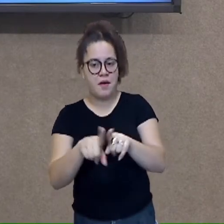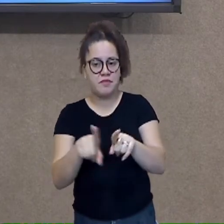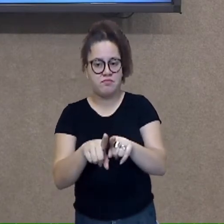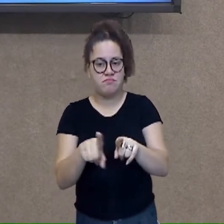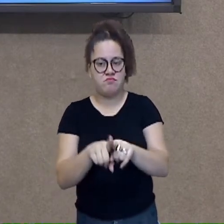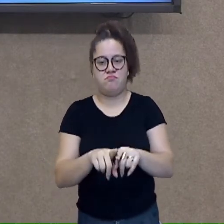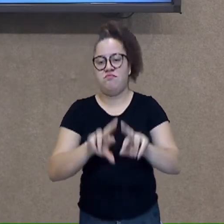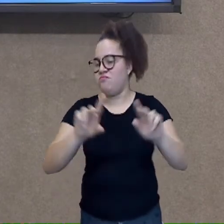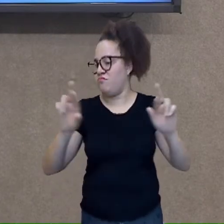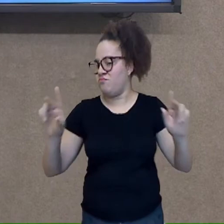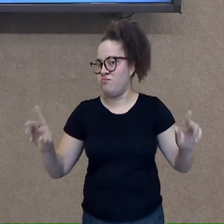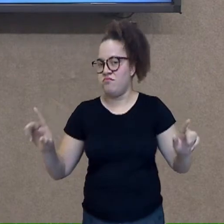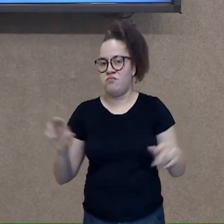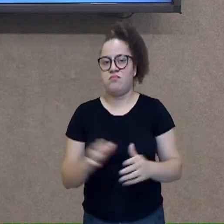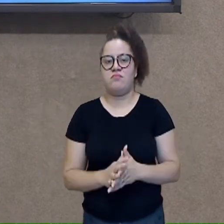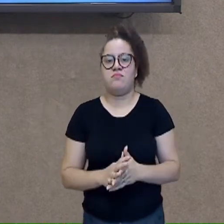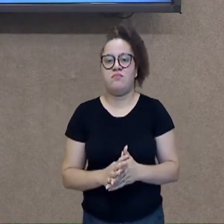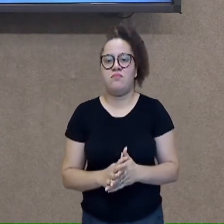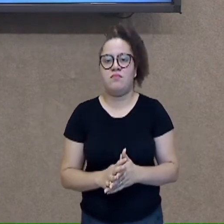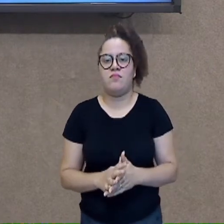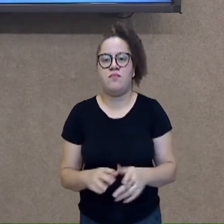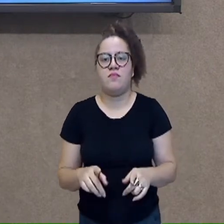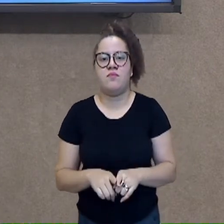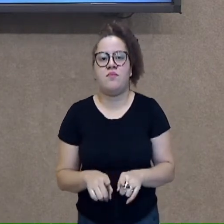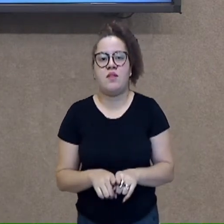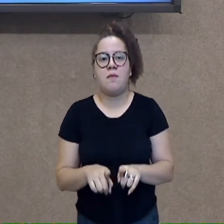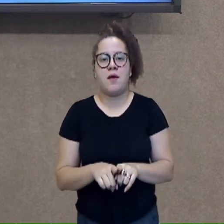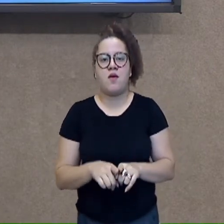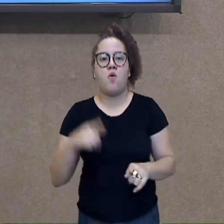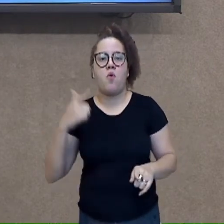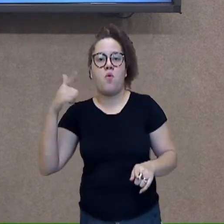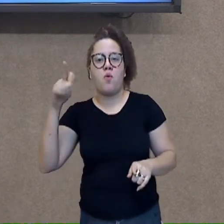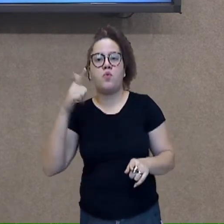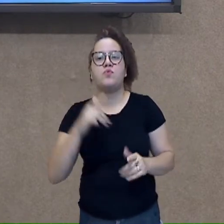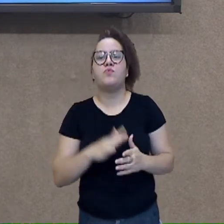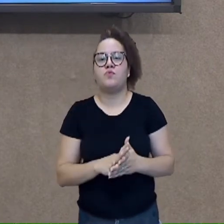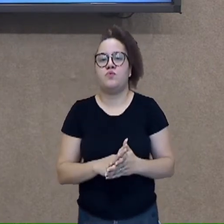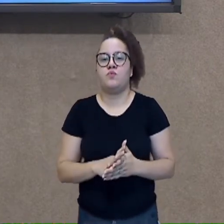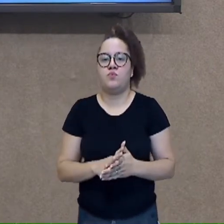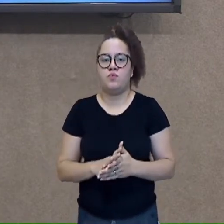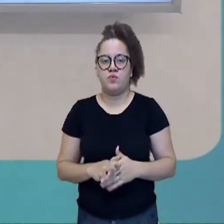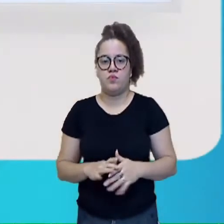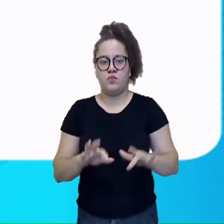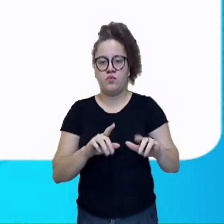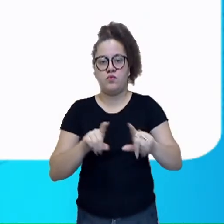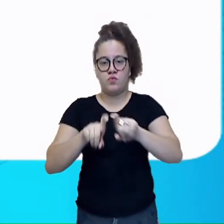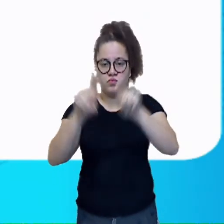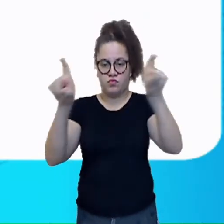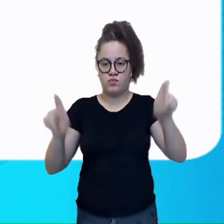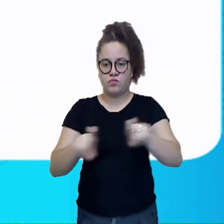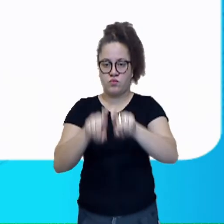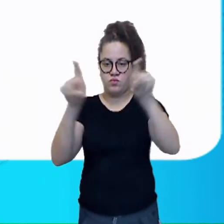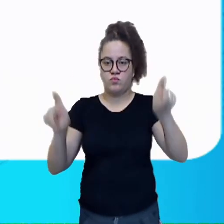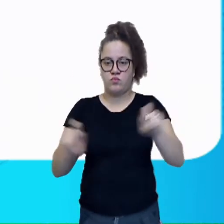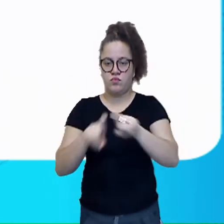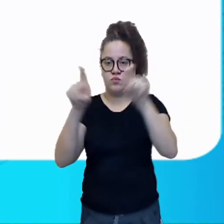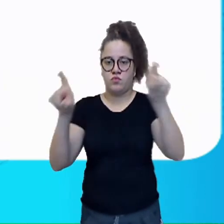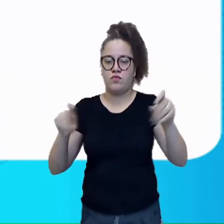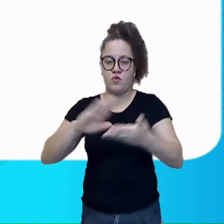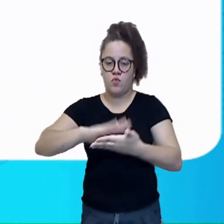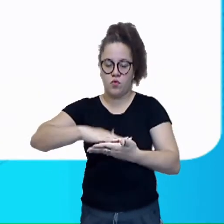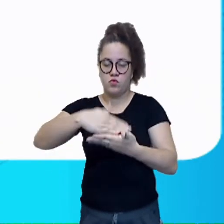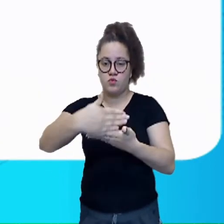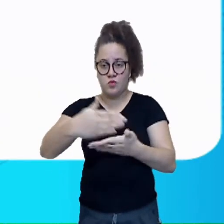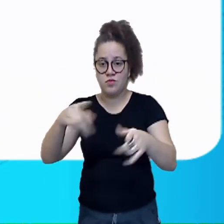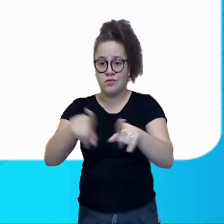Por isso, chamamos ele de multimídia. E o meio de comunicação hipermídia é o nosso computador de mesa ou notebook,